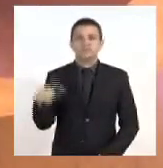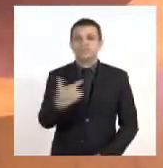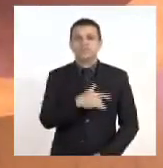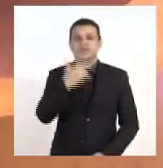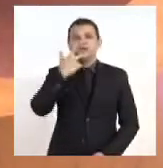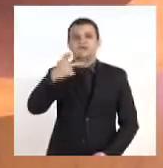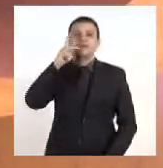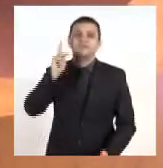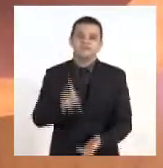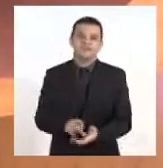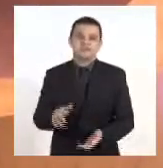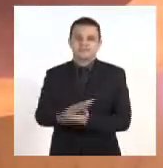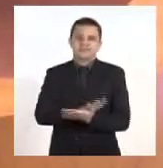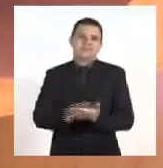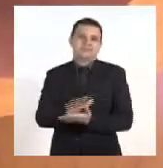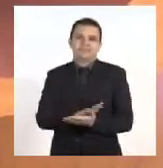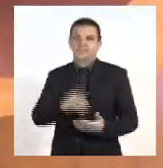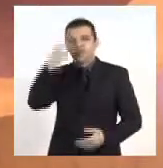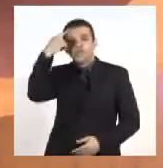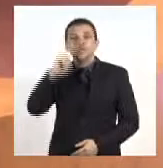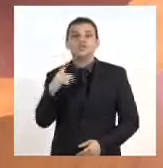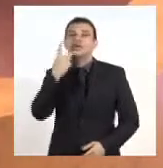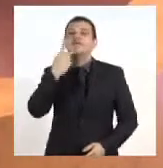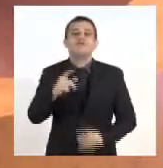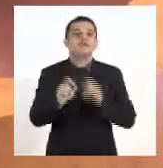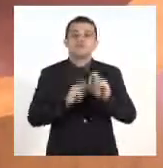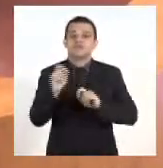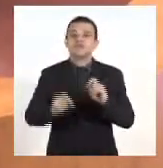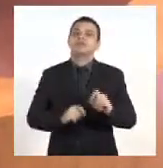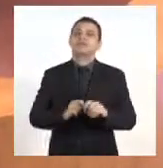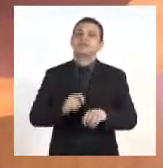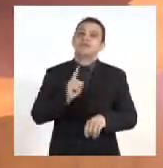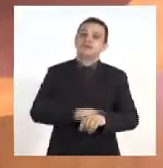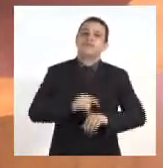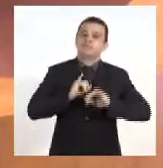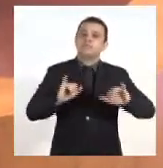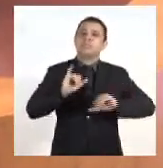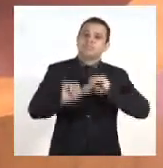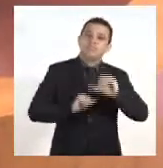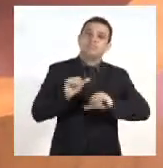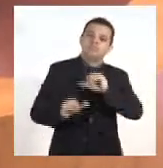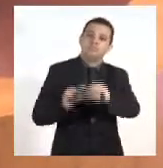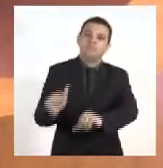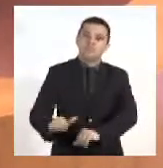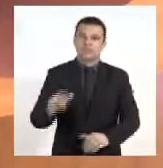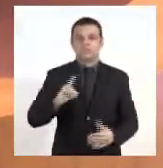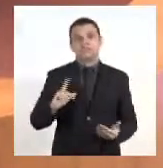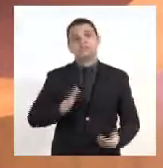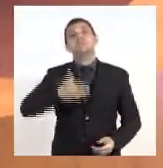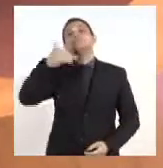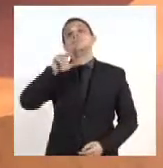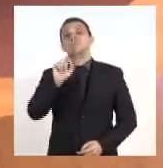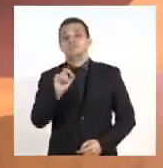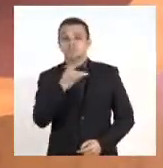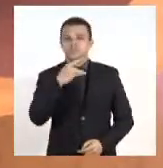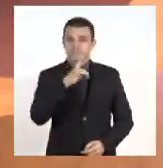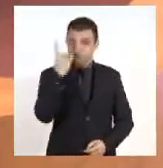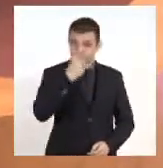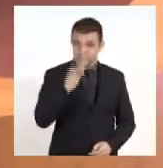não sabem nem o que dizem. Cada hora é uma informação diferente. Então, nada melhor do que os deputados, se tiverem